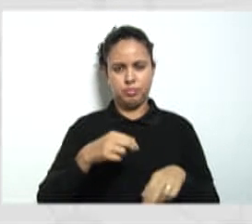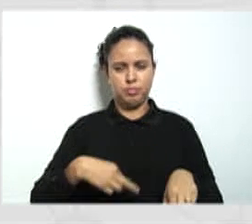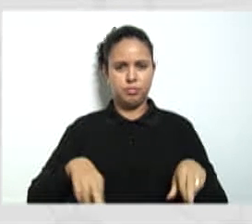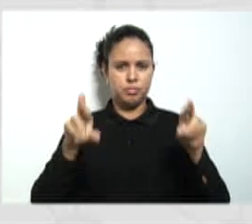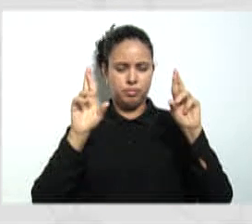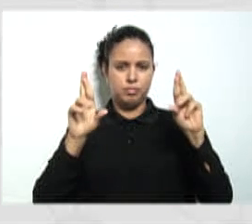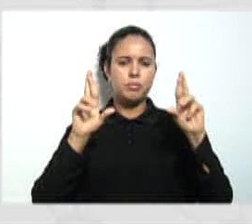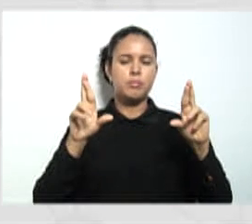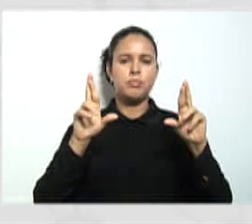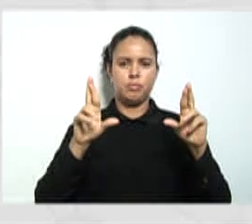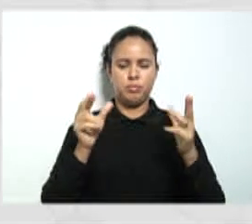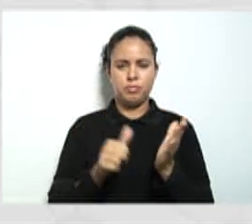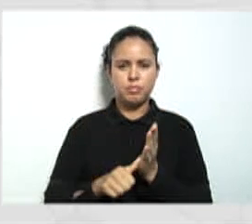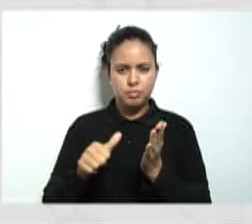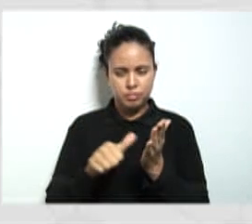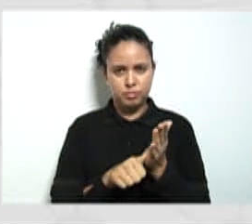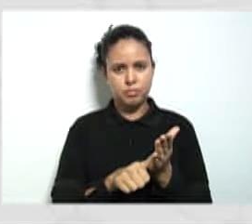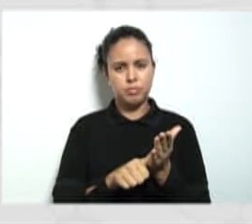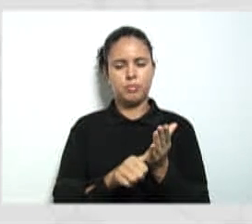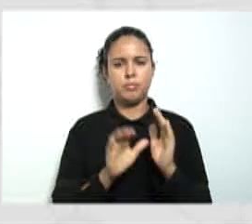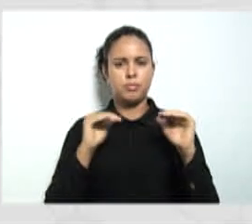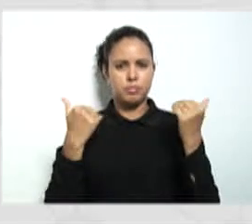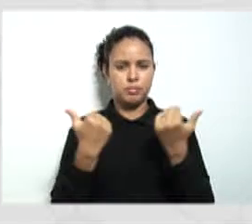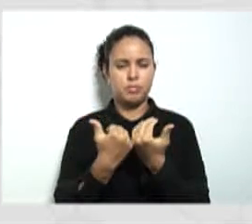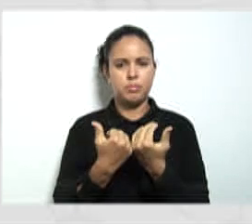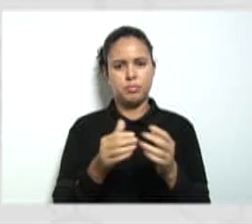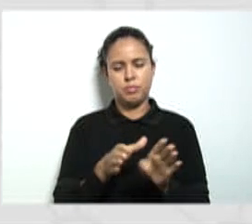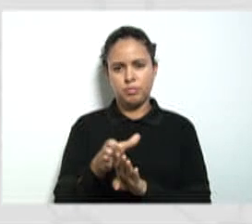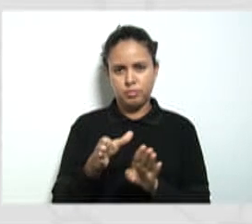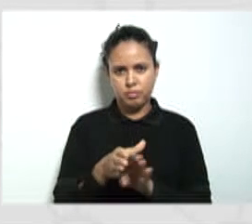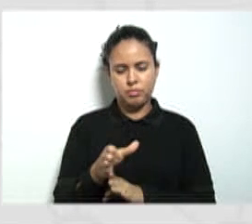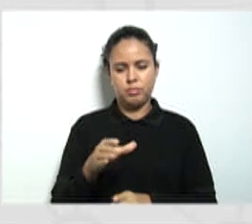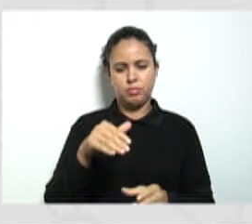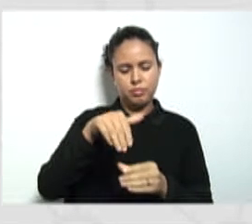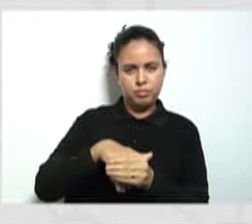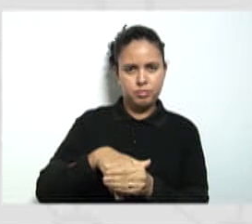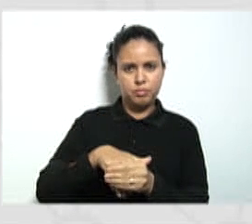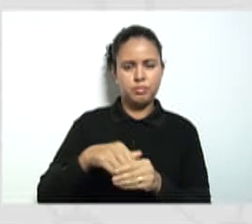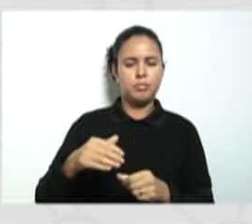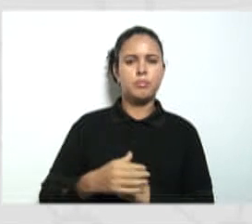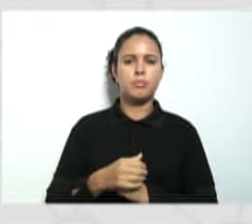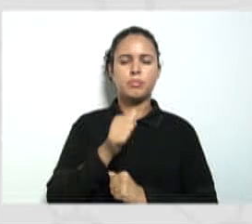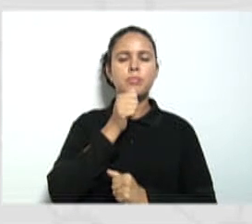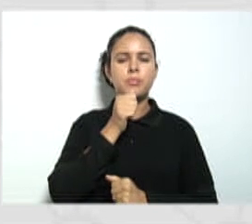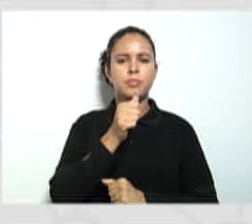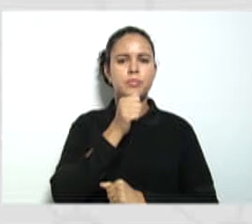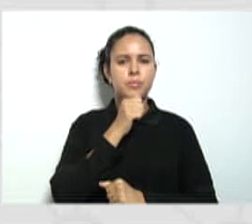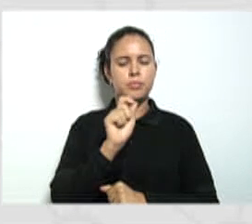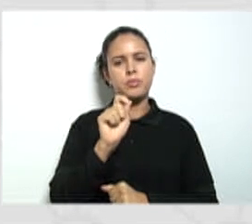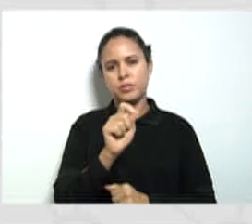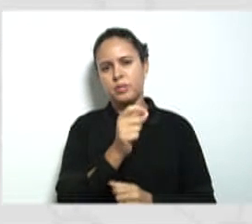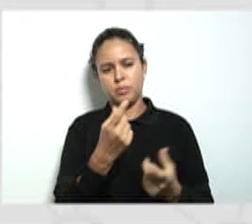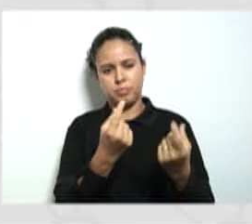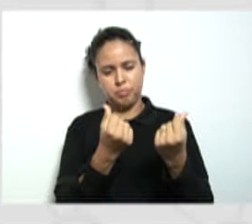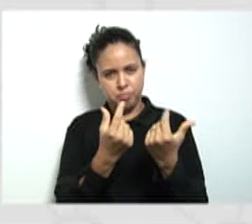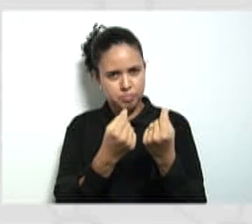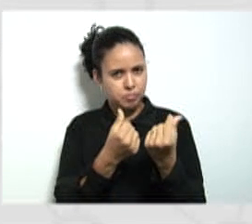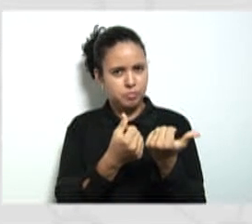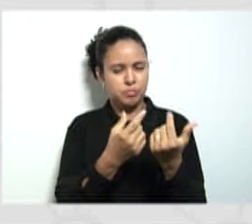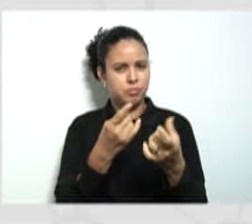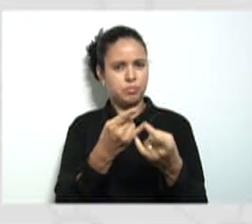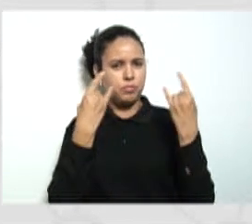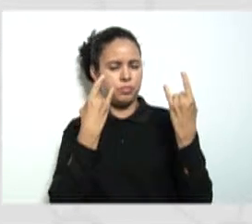pelos associados em assembleias gerais ou por conselhos eleitos. Não existe finalidade de lucro individual.